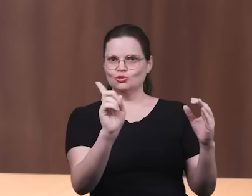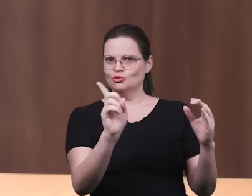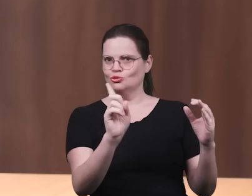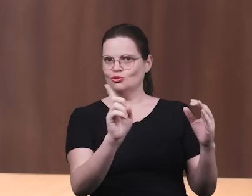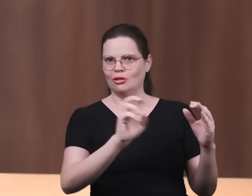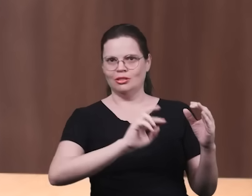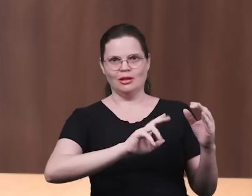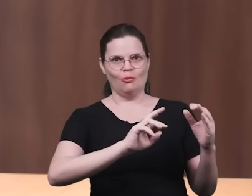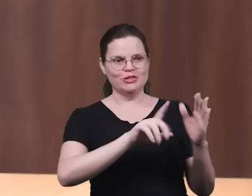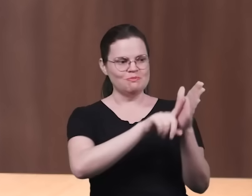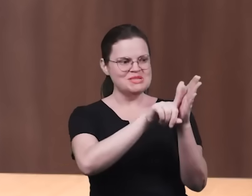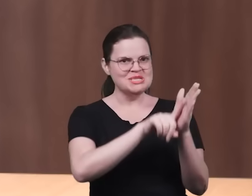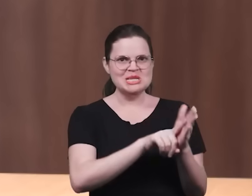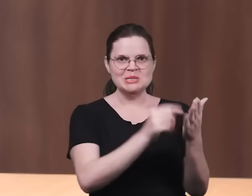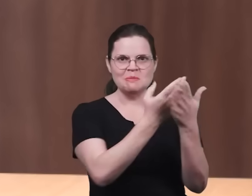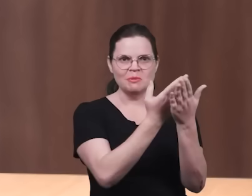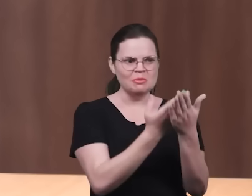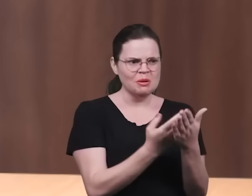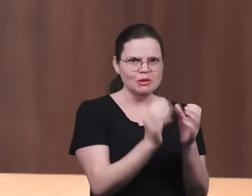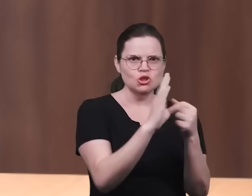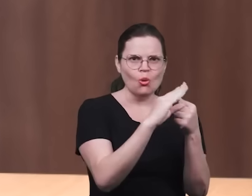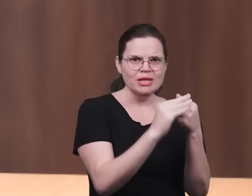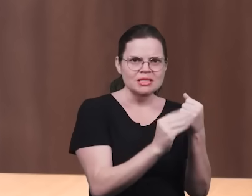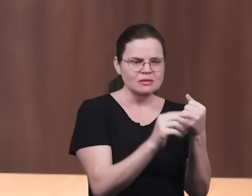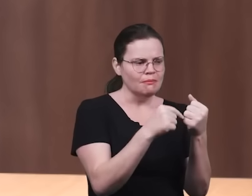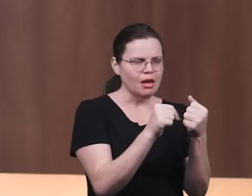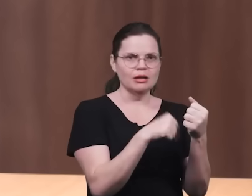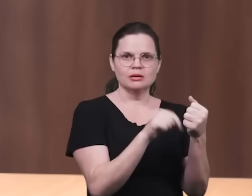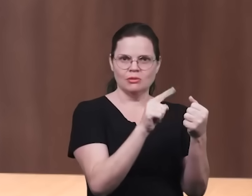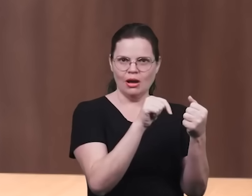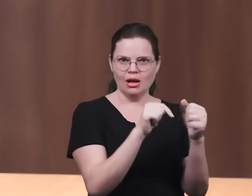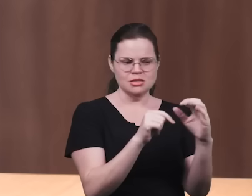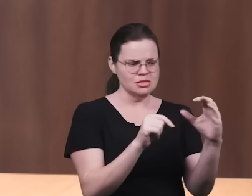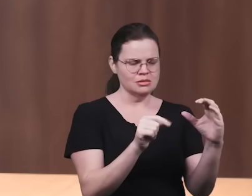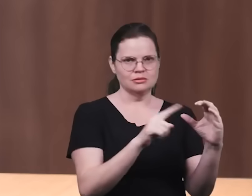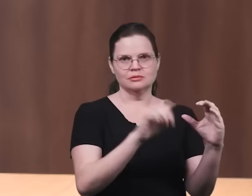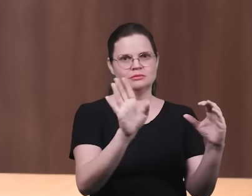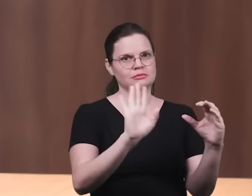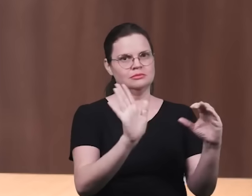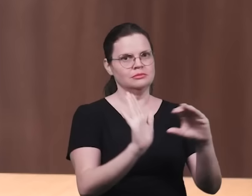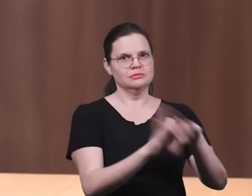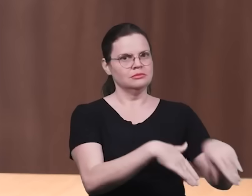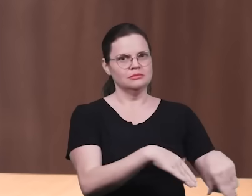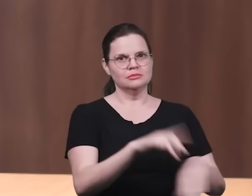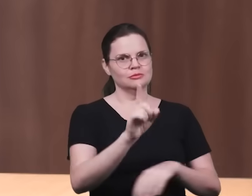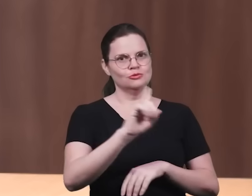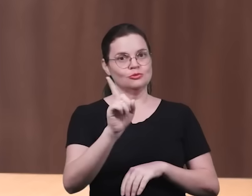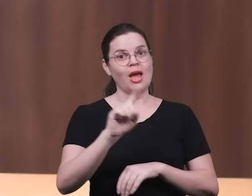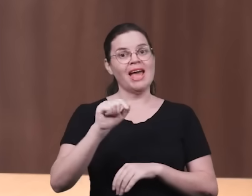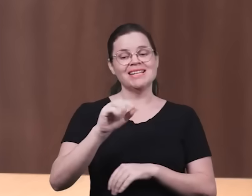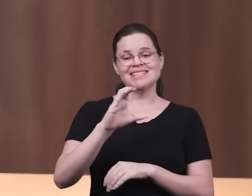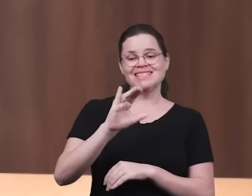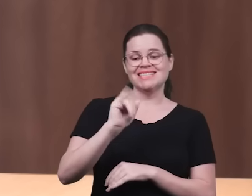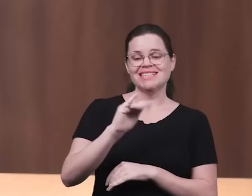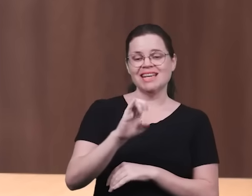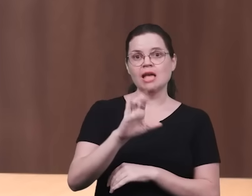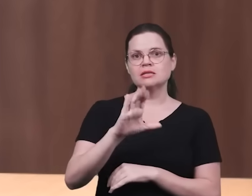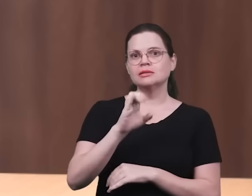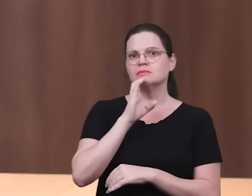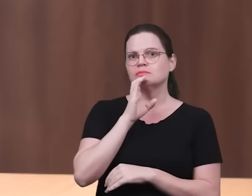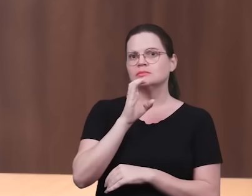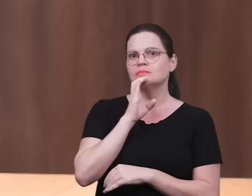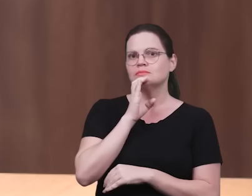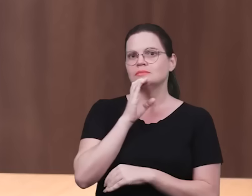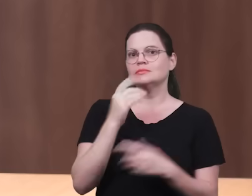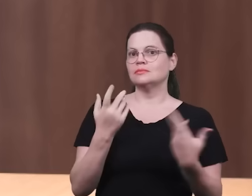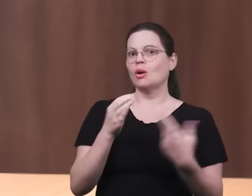sentido daquilo que é do conhecido, da ciência humana que está aí, não. Essa ciência que Paulo se refere